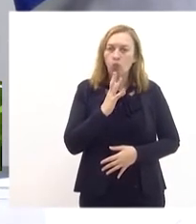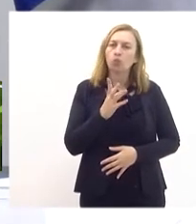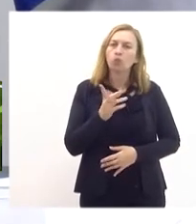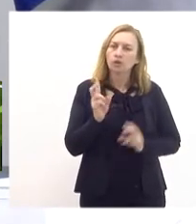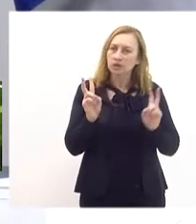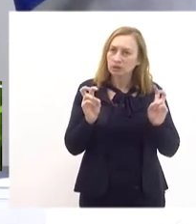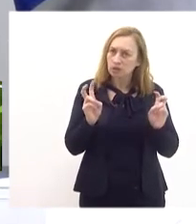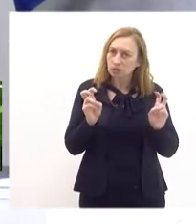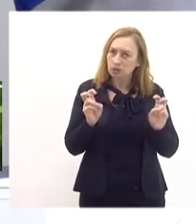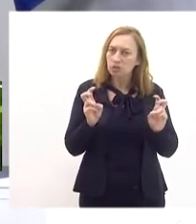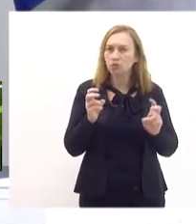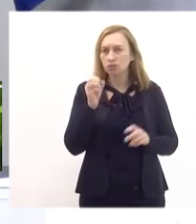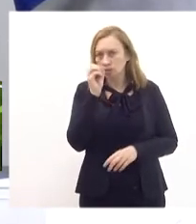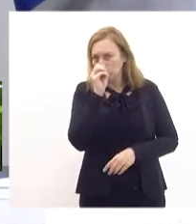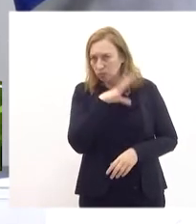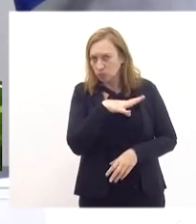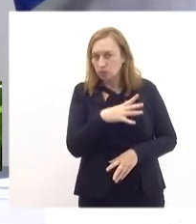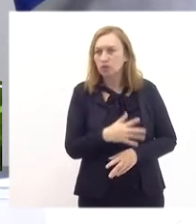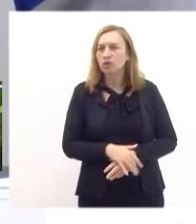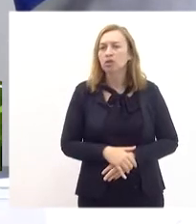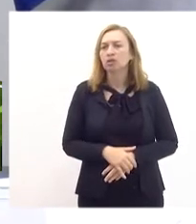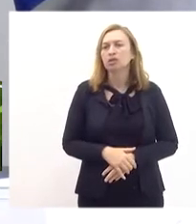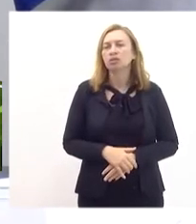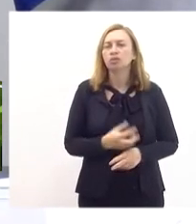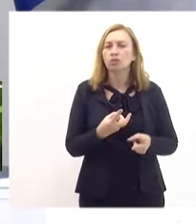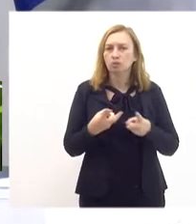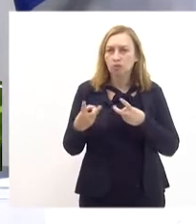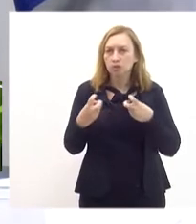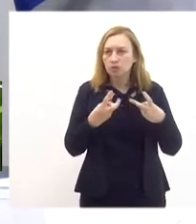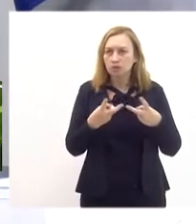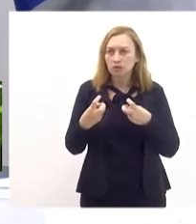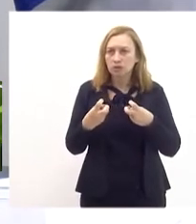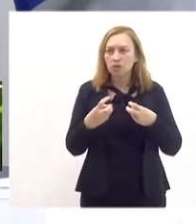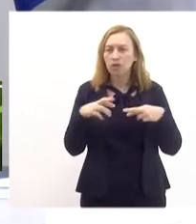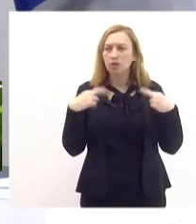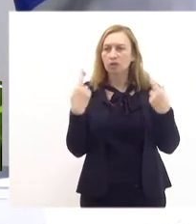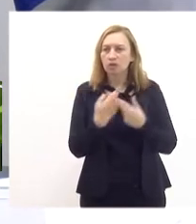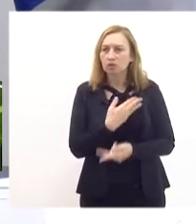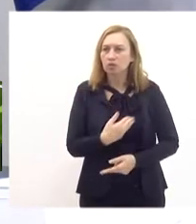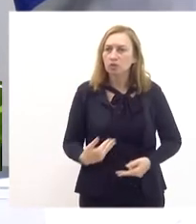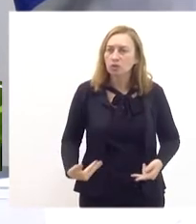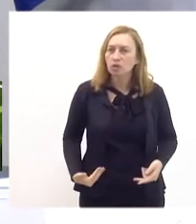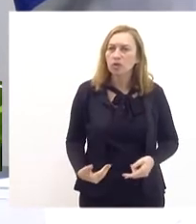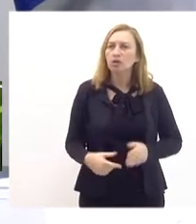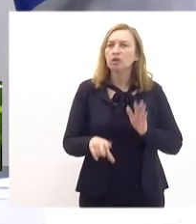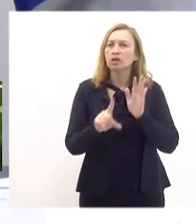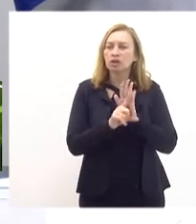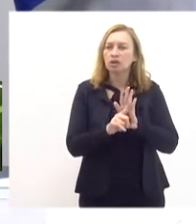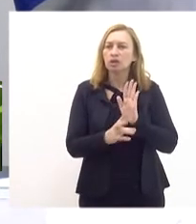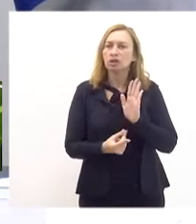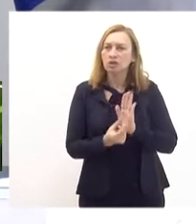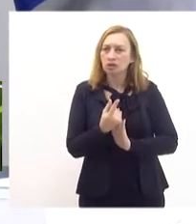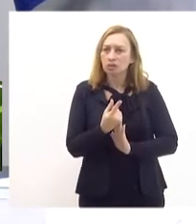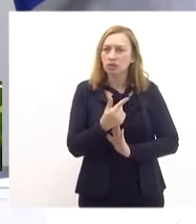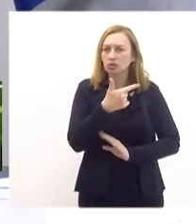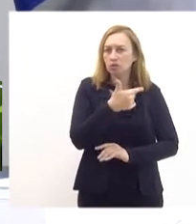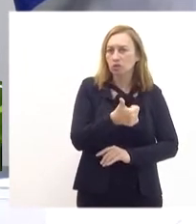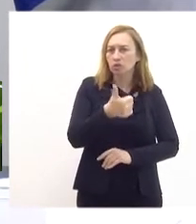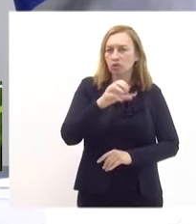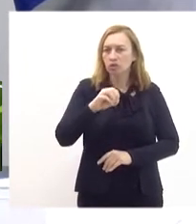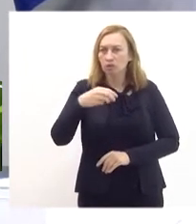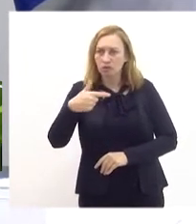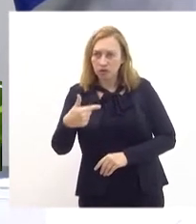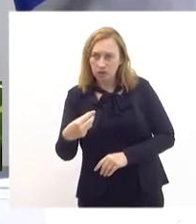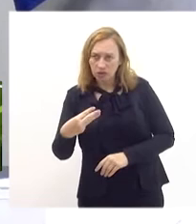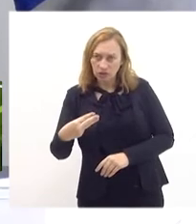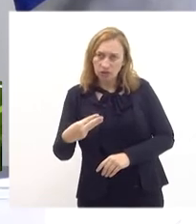discrepância absurda foi observada na audiência pública sobre a LDO 2023 e foi